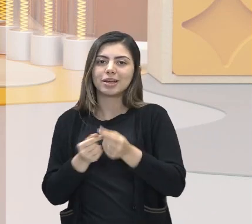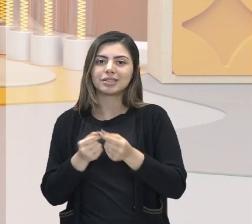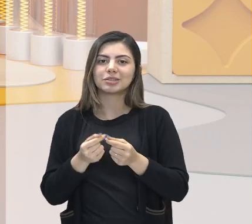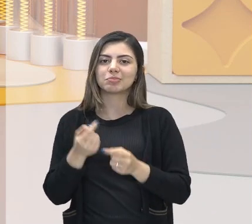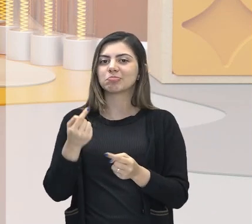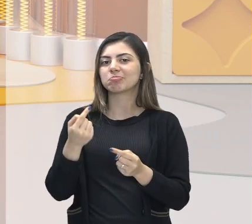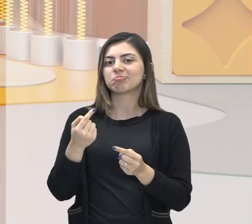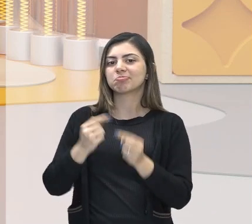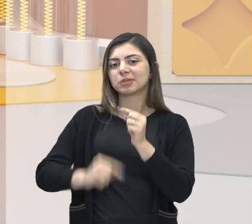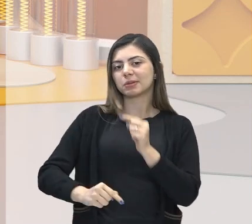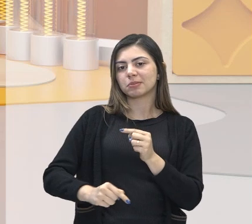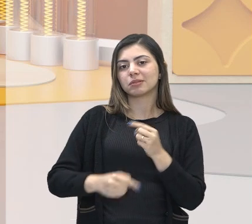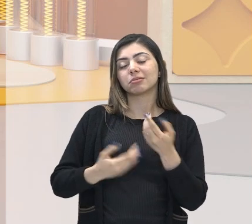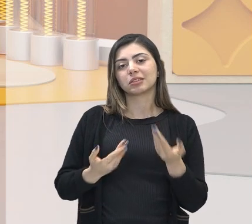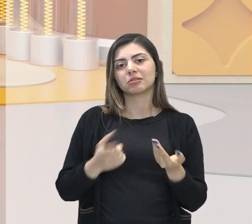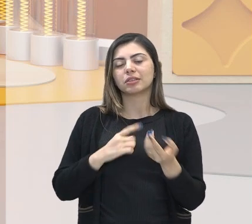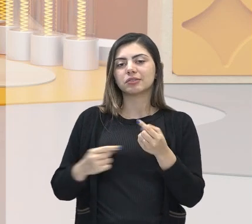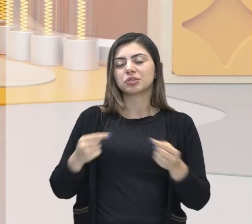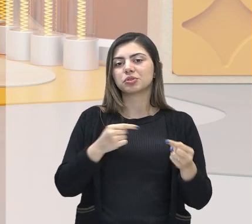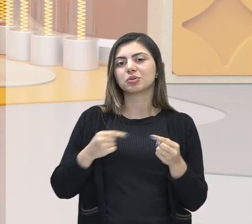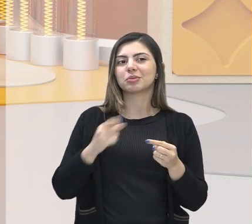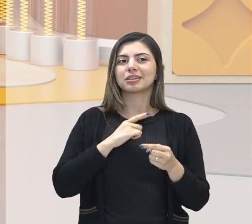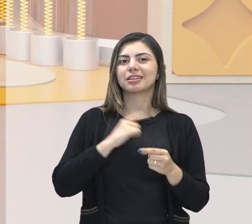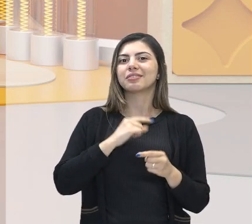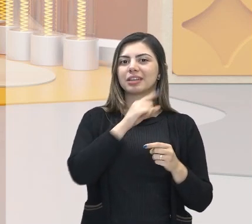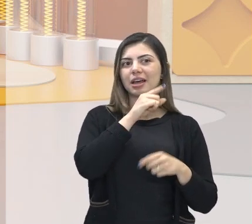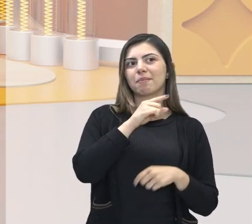outra discussão ali, quando o Barack Obama, que foi um